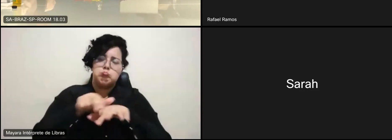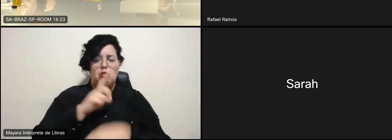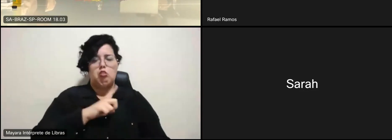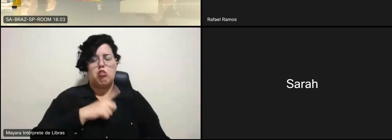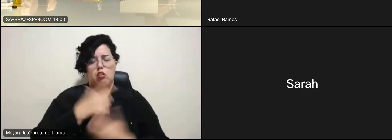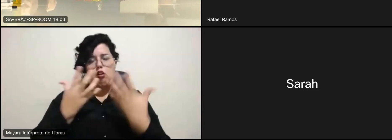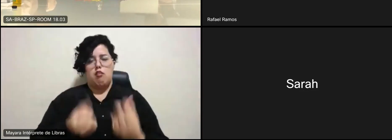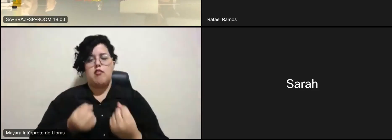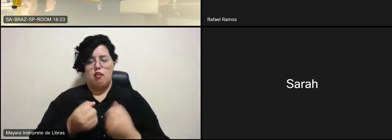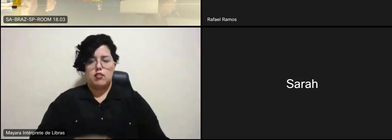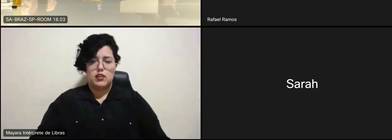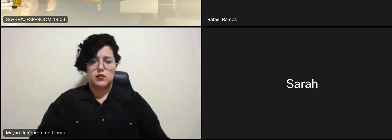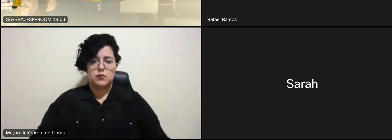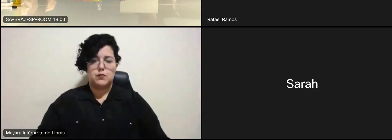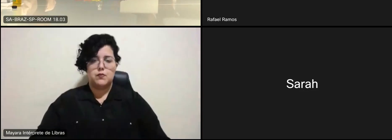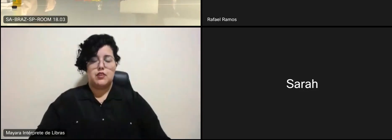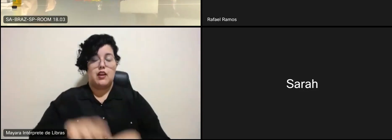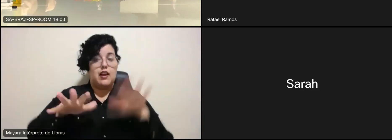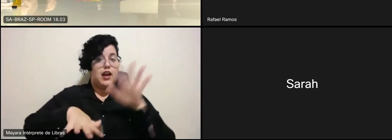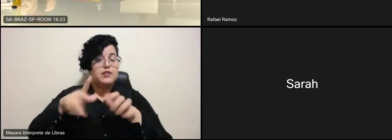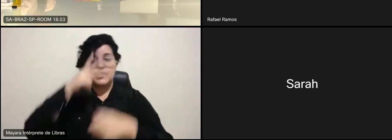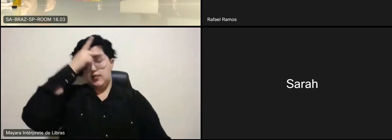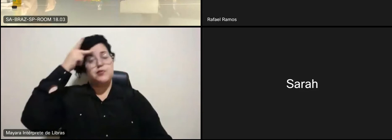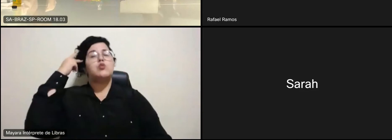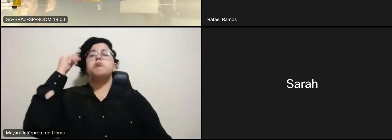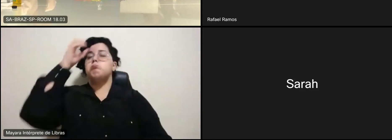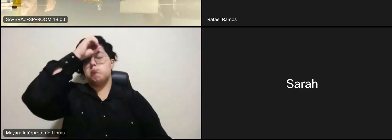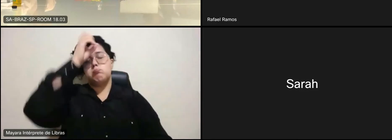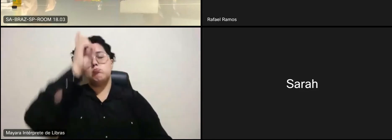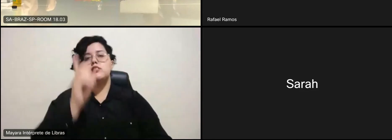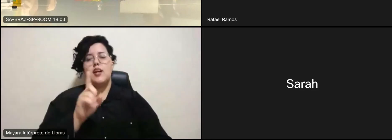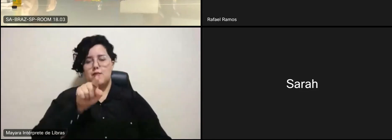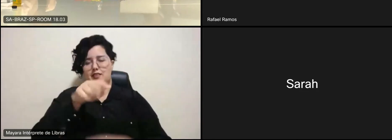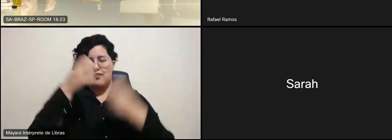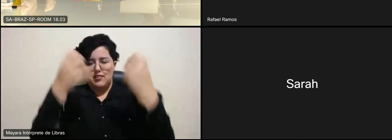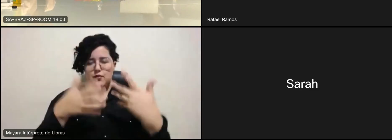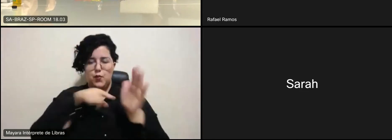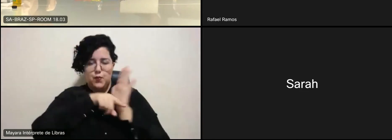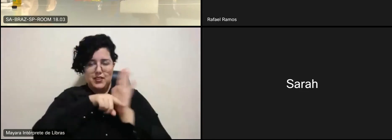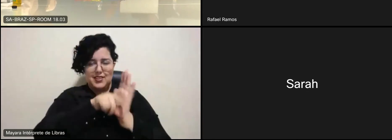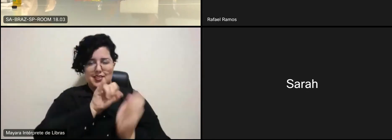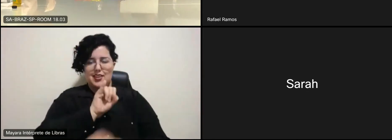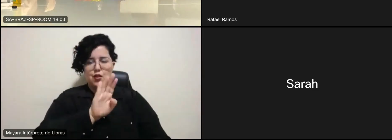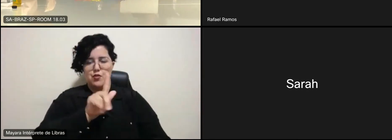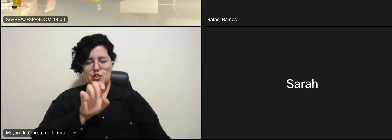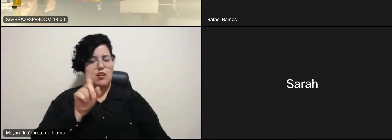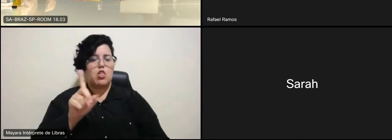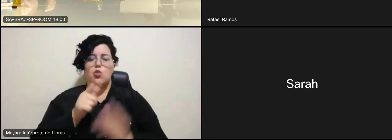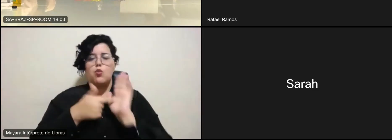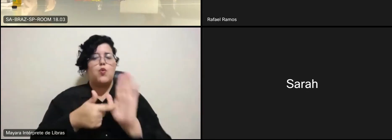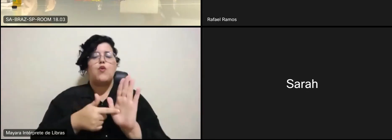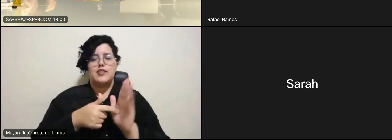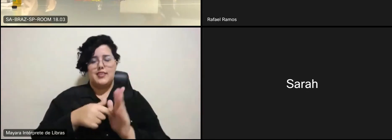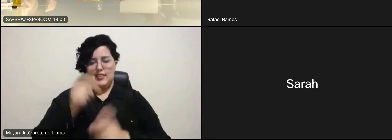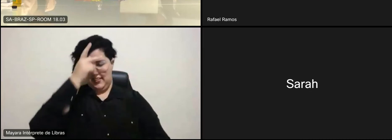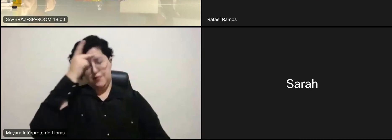vezes, não, eles não têm noção daquilo. Você falou do censo do IBGE, né? Ninguém vai falar quando bater na porta ali.